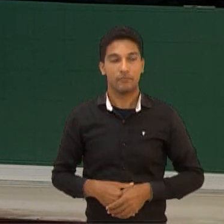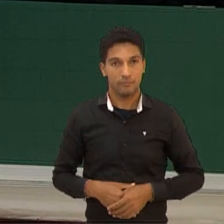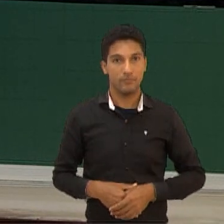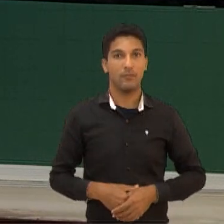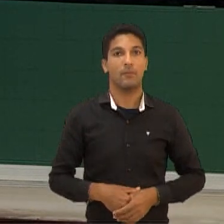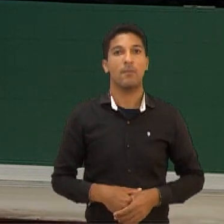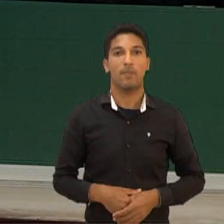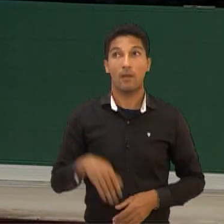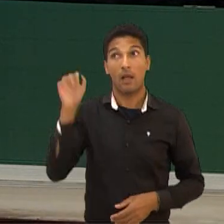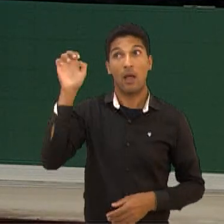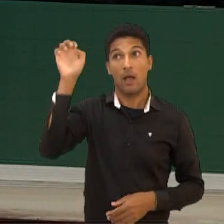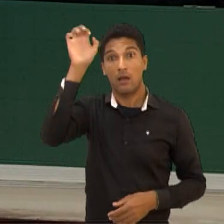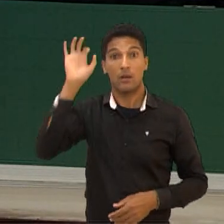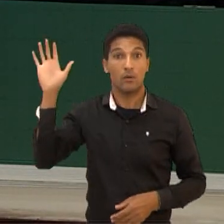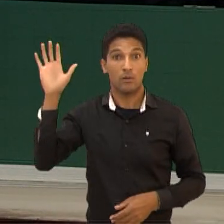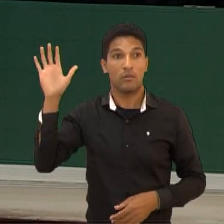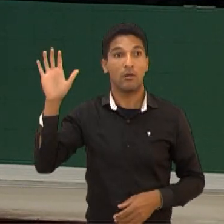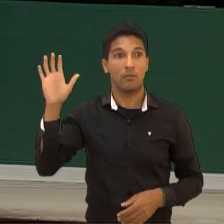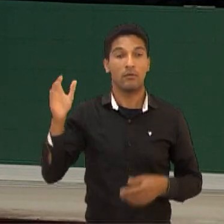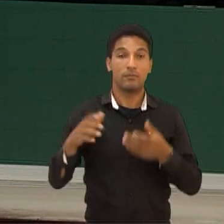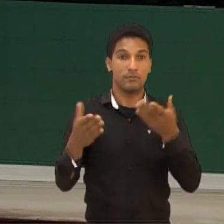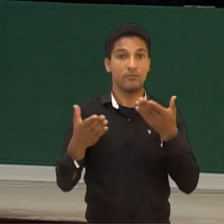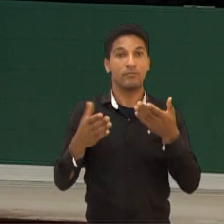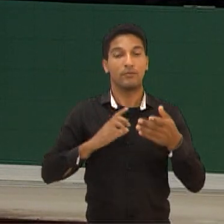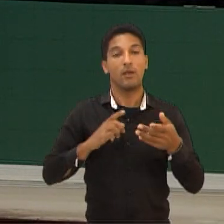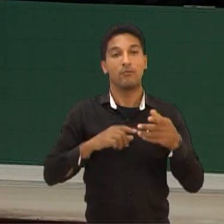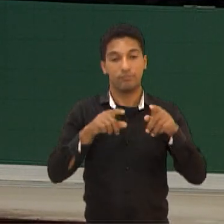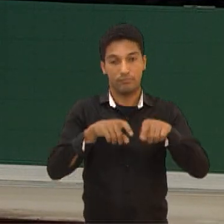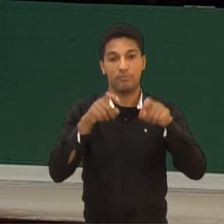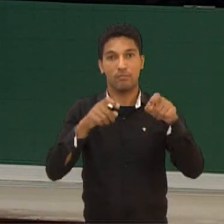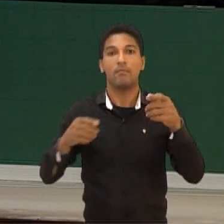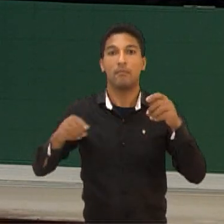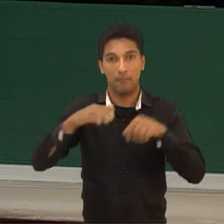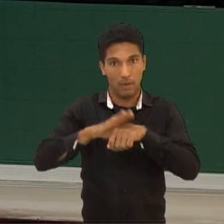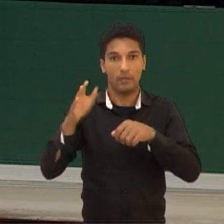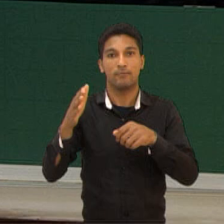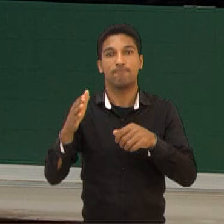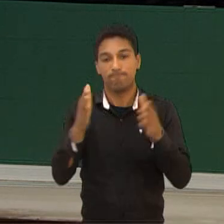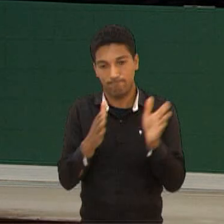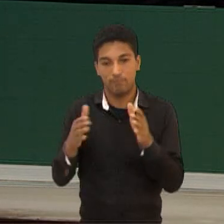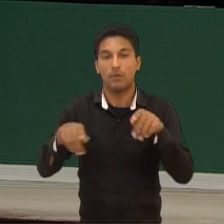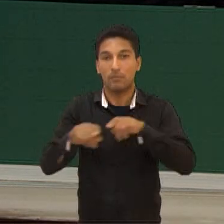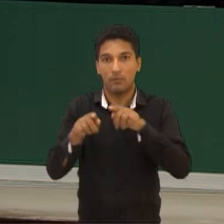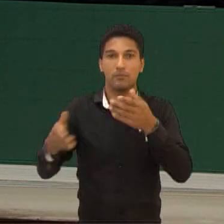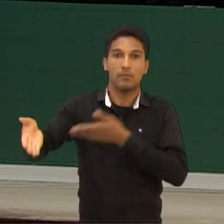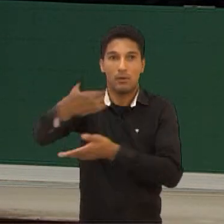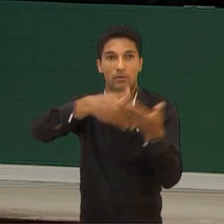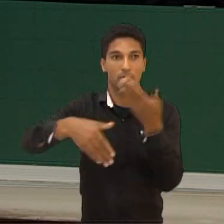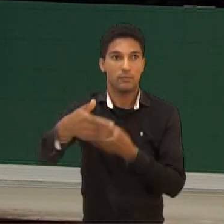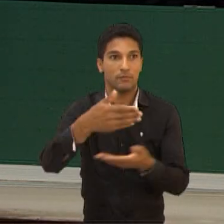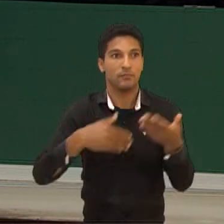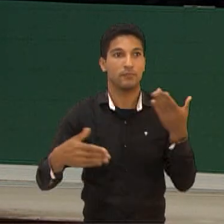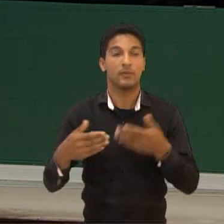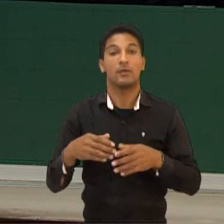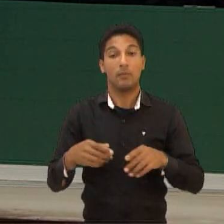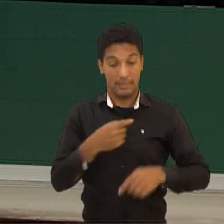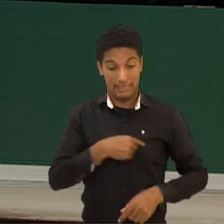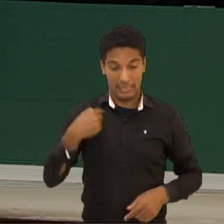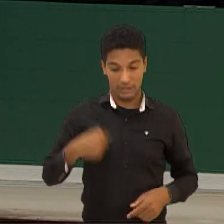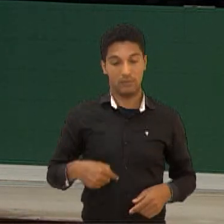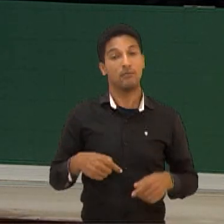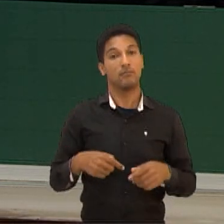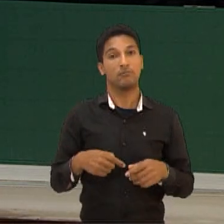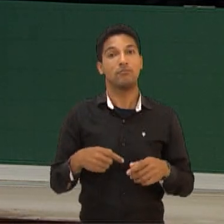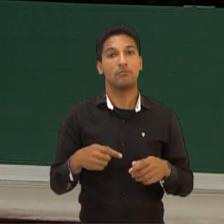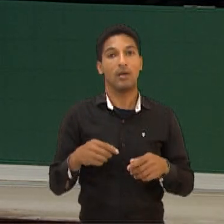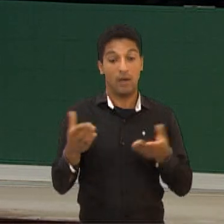agrícolas, né? Então, no momento, é a China, é uma grande produtora mundial. Mas, repito, esse ranking pode mudar a qualquer